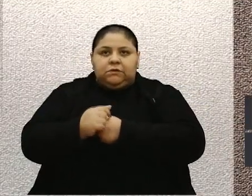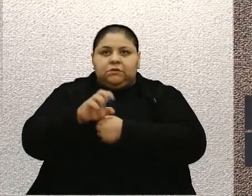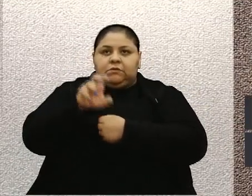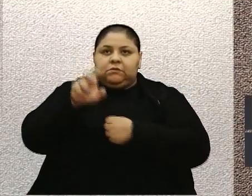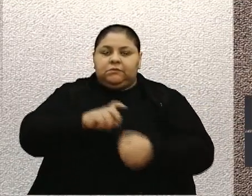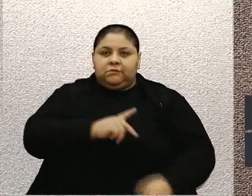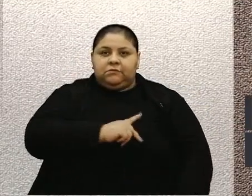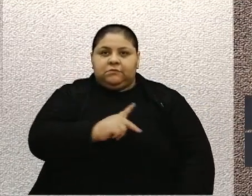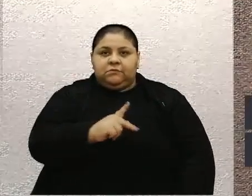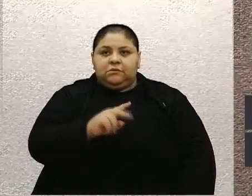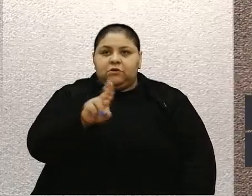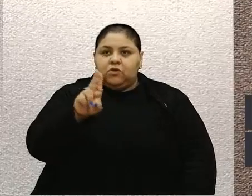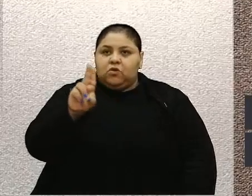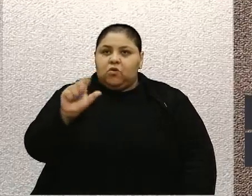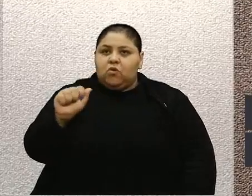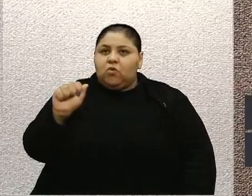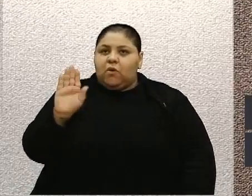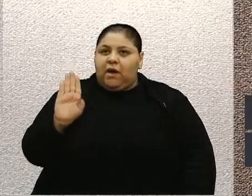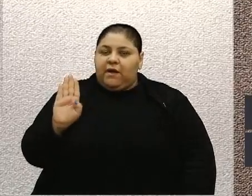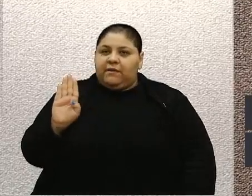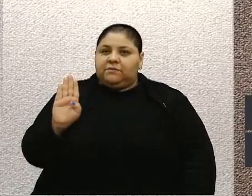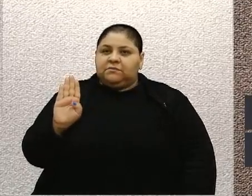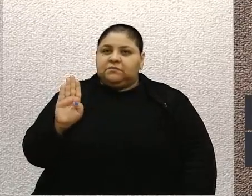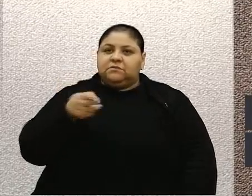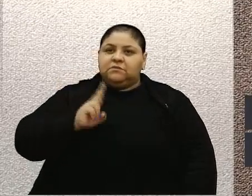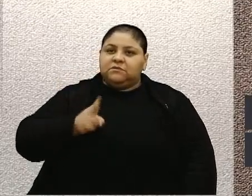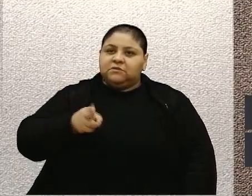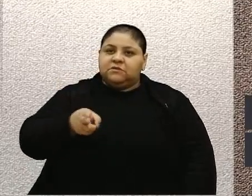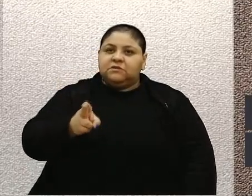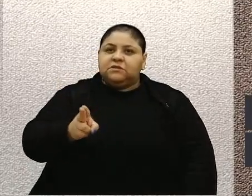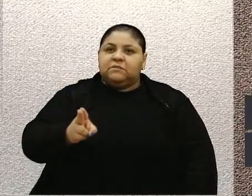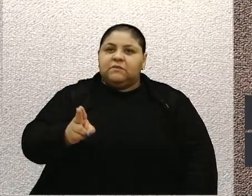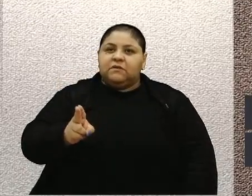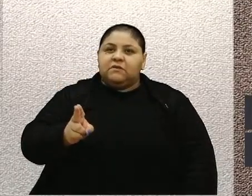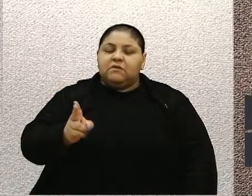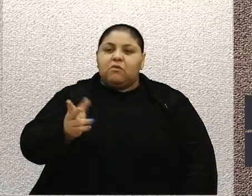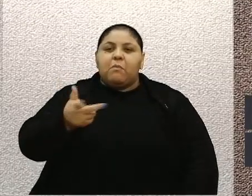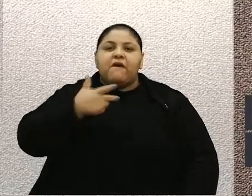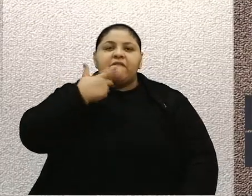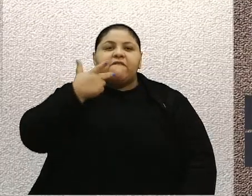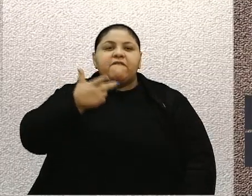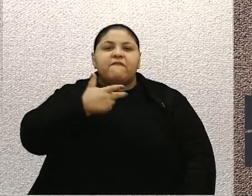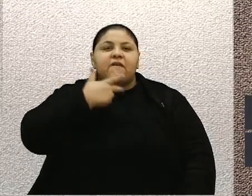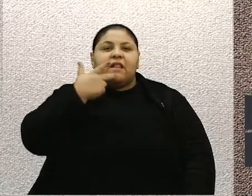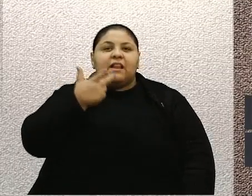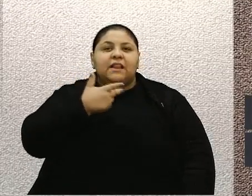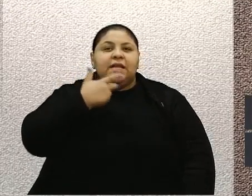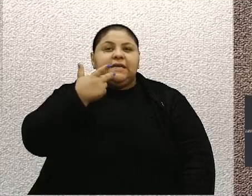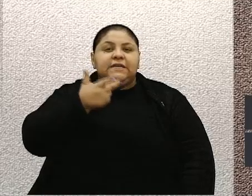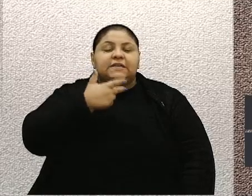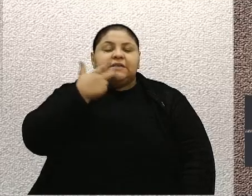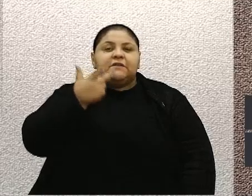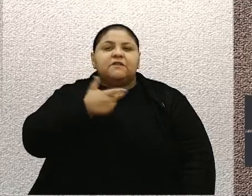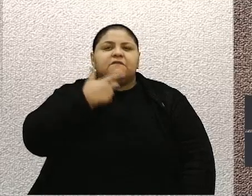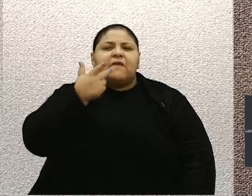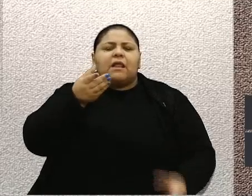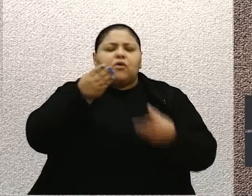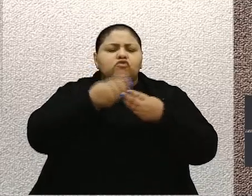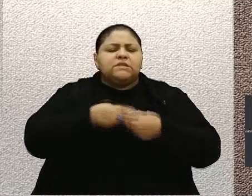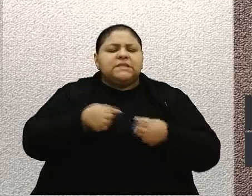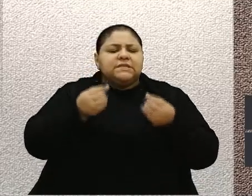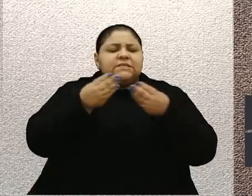ex-presidente da UAB, e sempre com uma oratória invejável e fala com